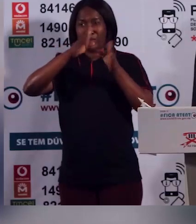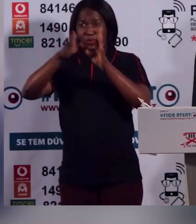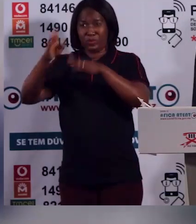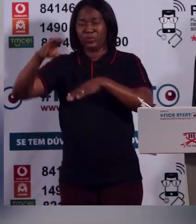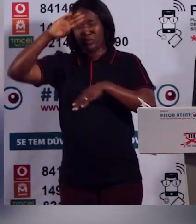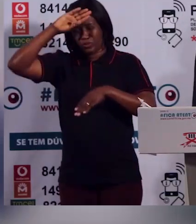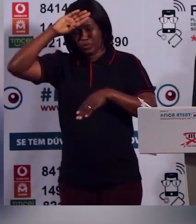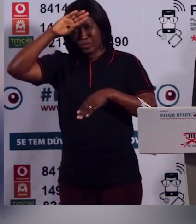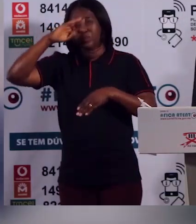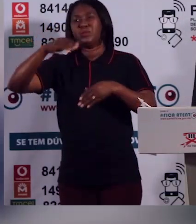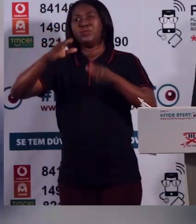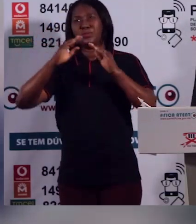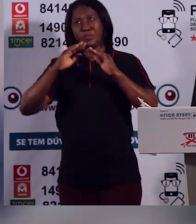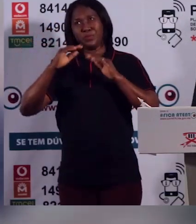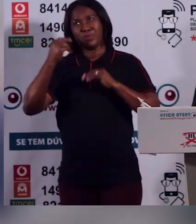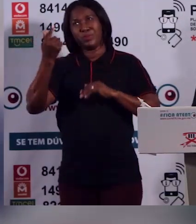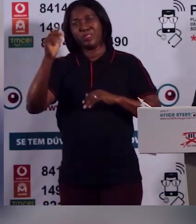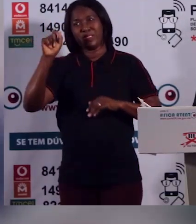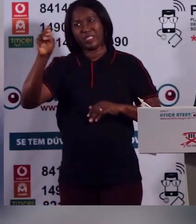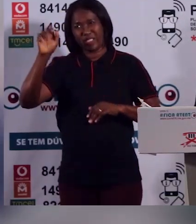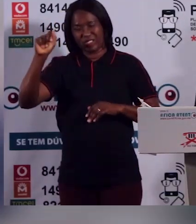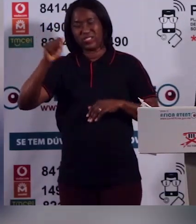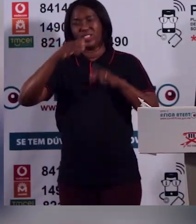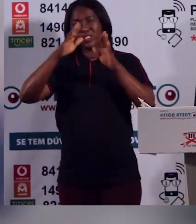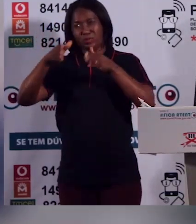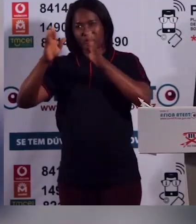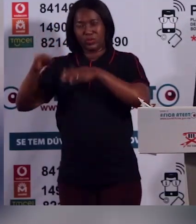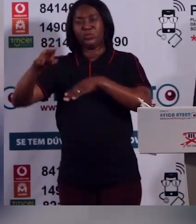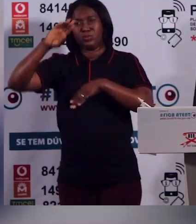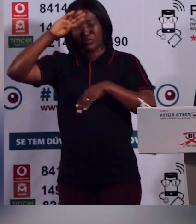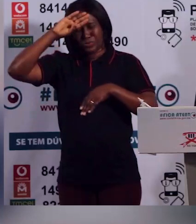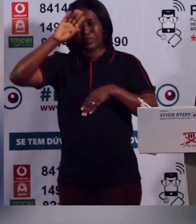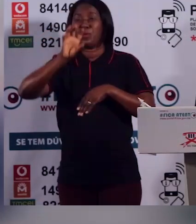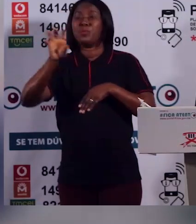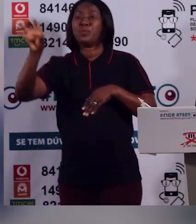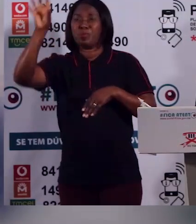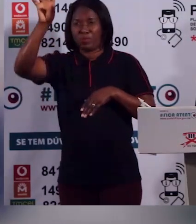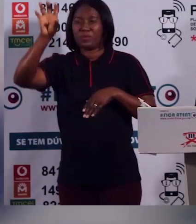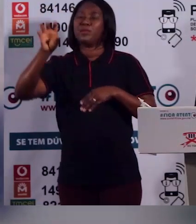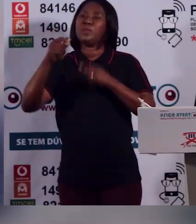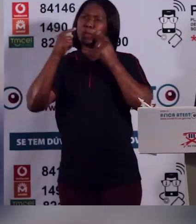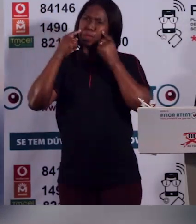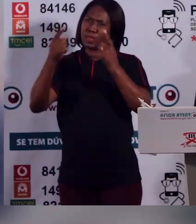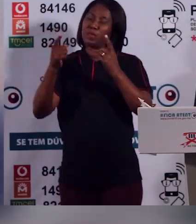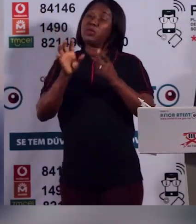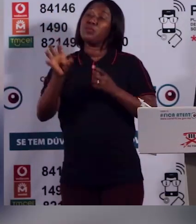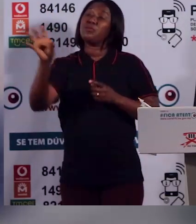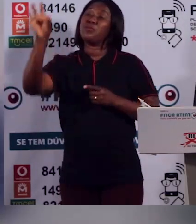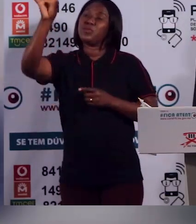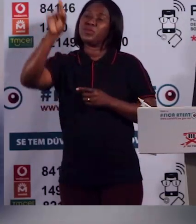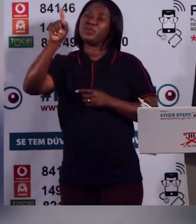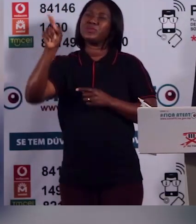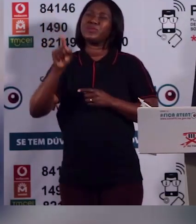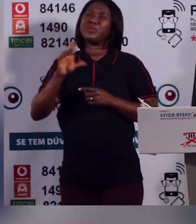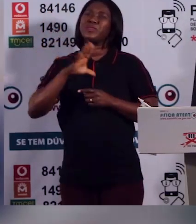taxa de positividade por cada província. Nós vemos que as províncias que apresentam a maior taxa